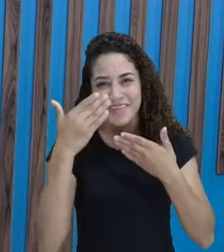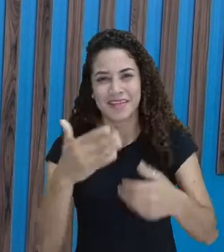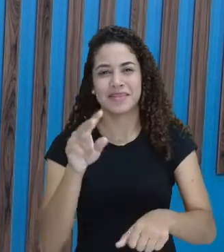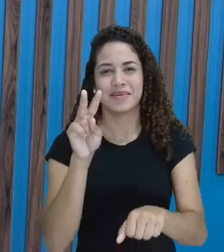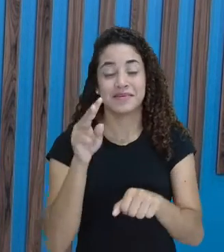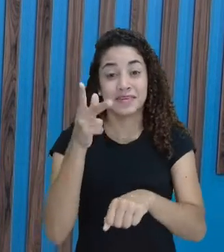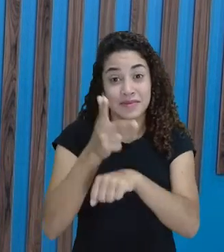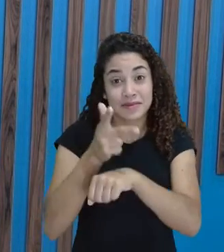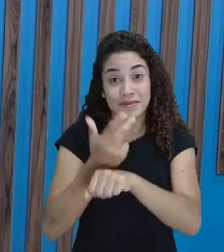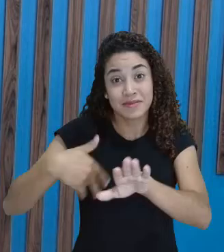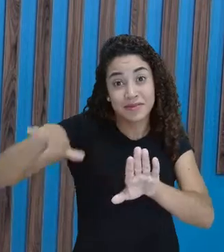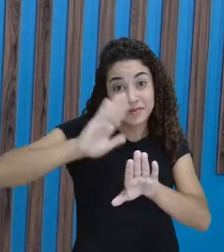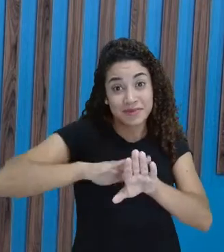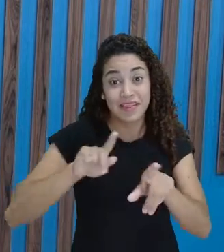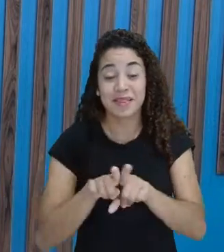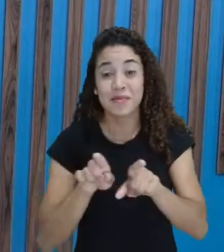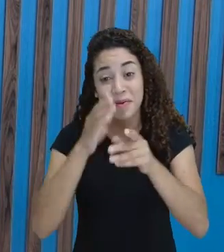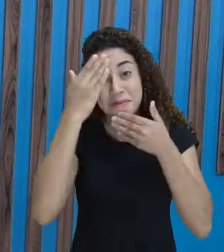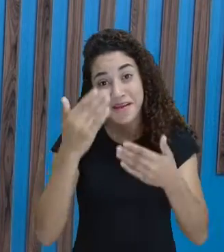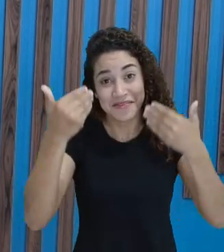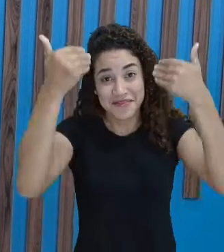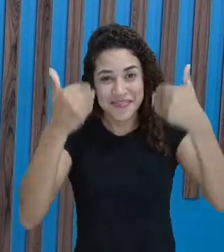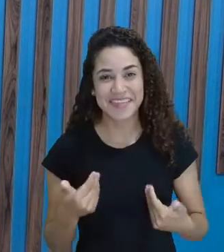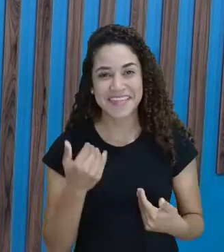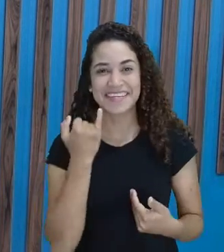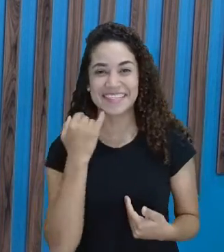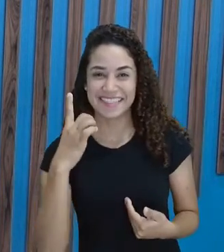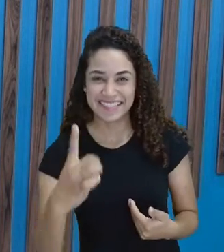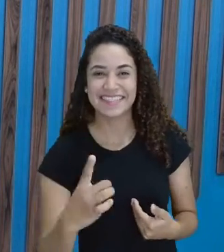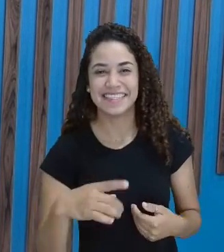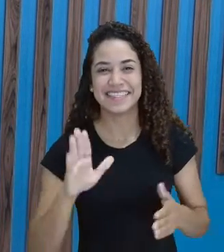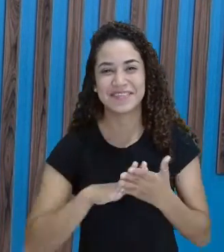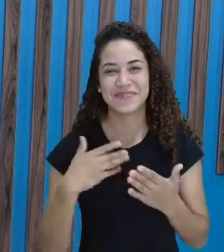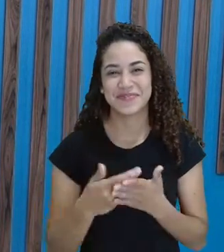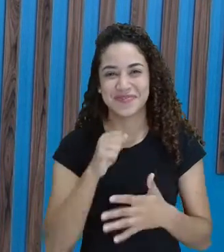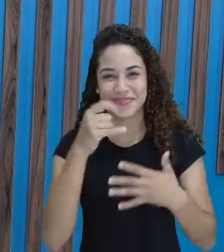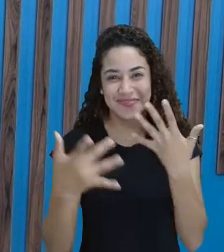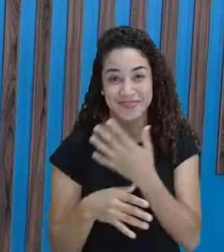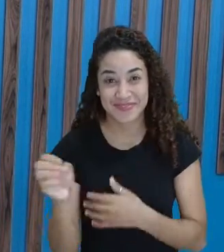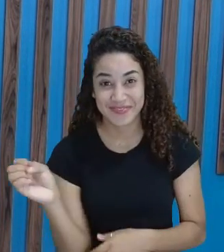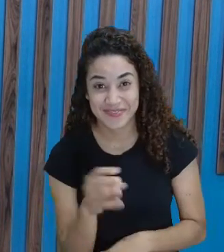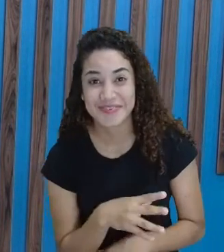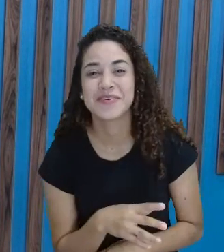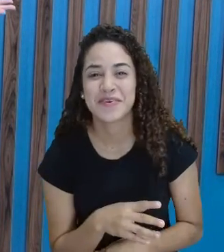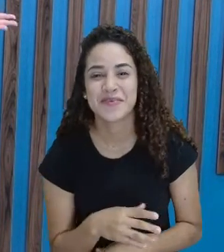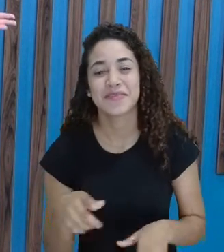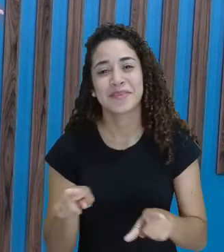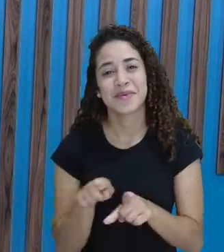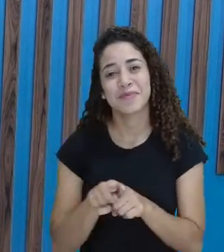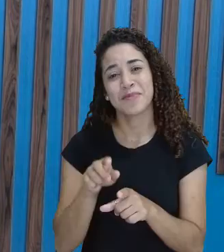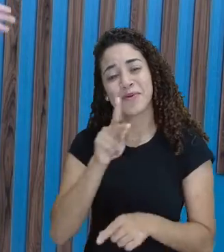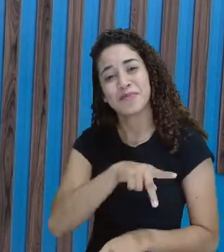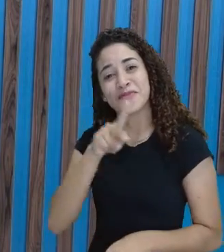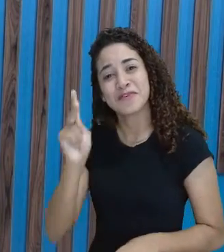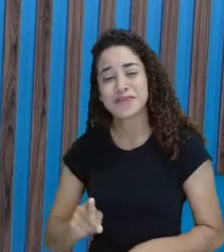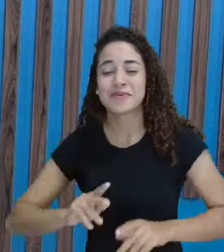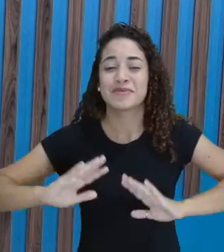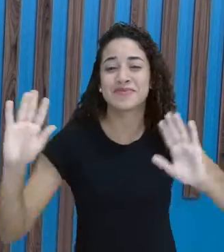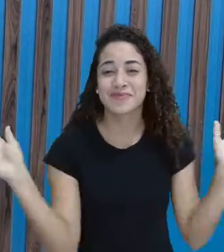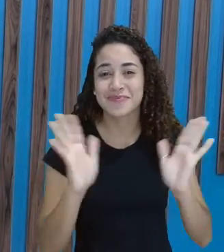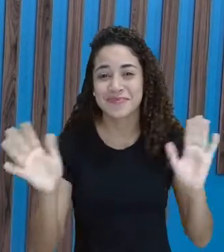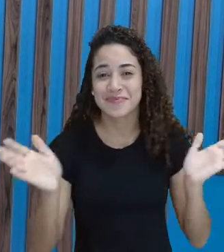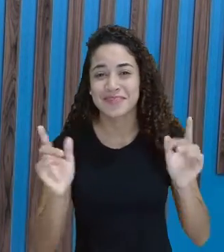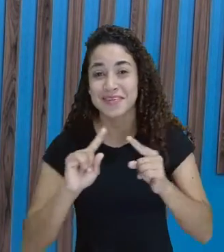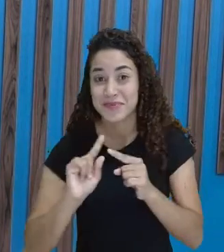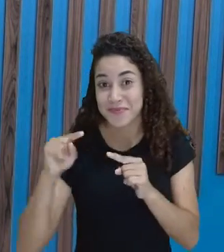produção, agradeço a Ingrid, que é nossa nova intérprete de Libras. E a professora Kátia que esteve conosco. Tchau